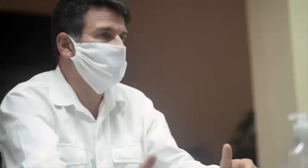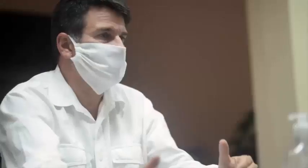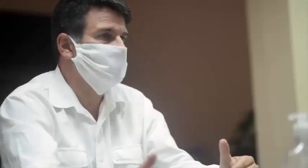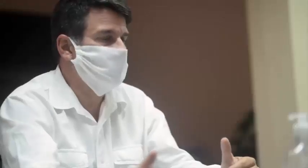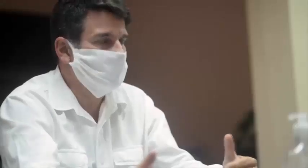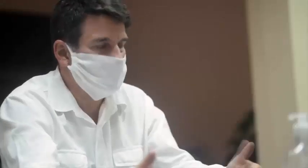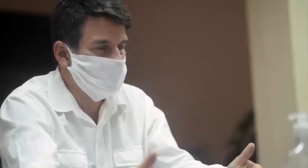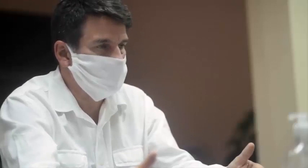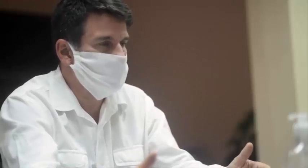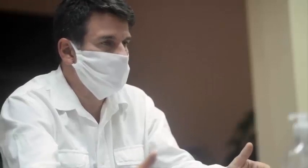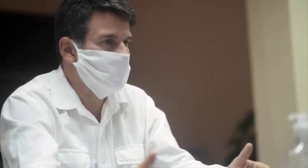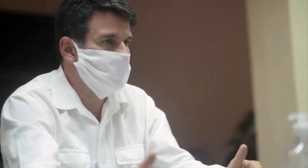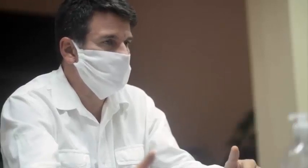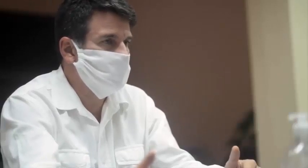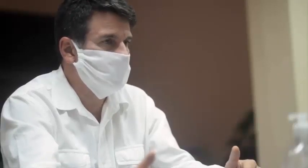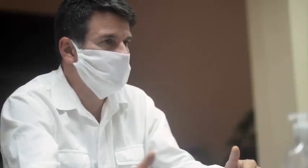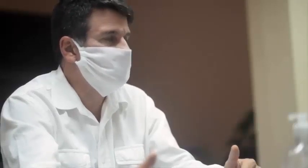Nós atingimos uma meta